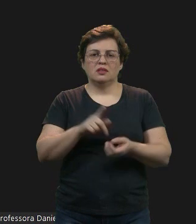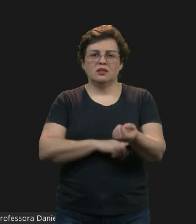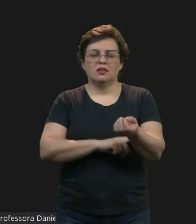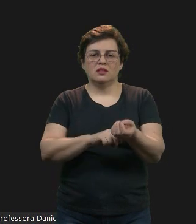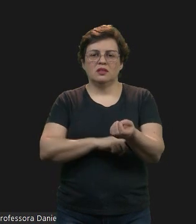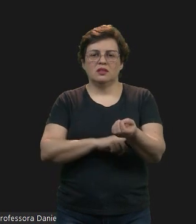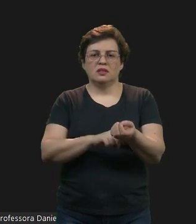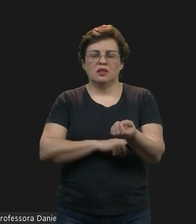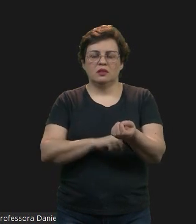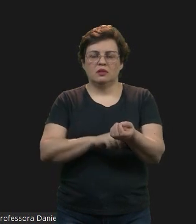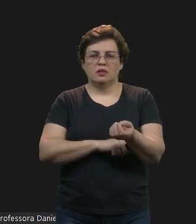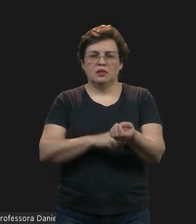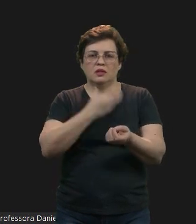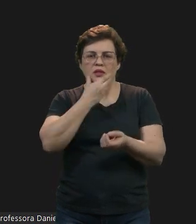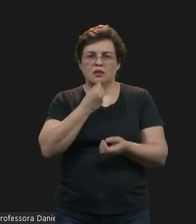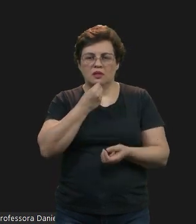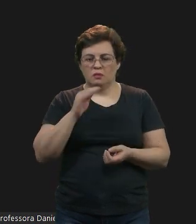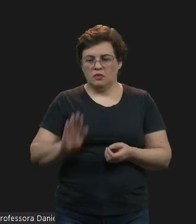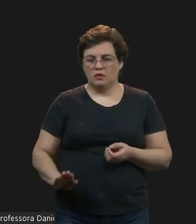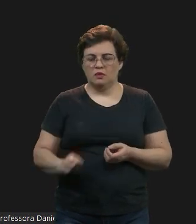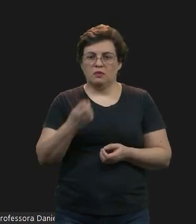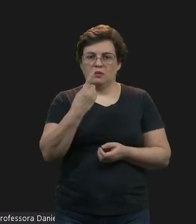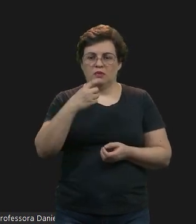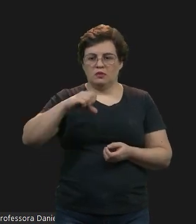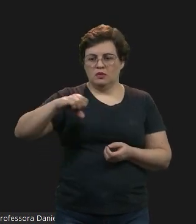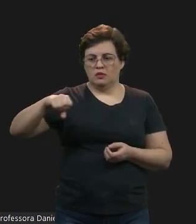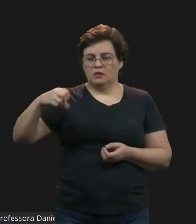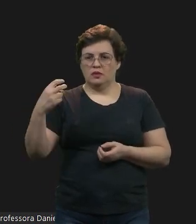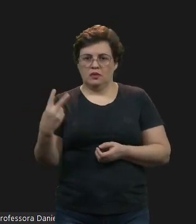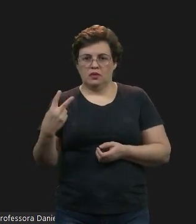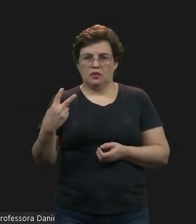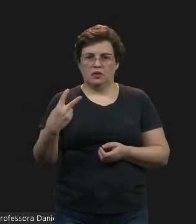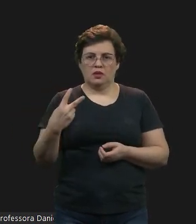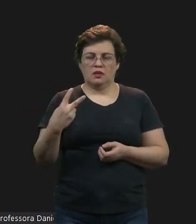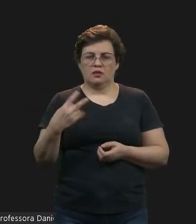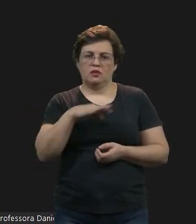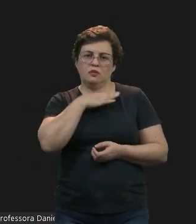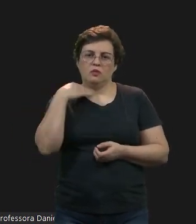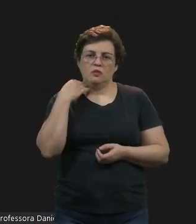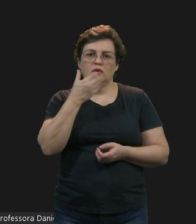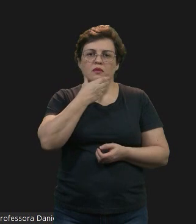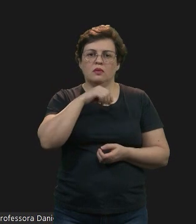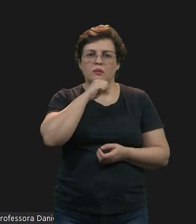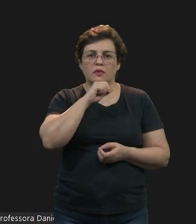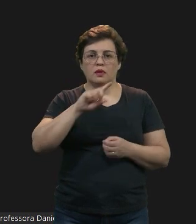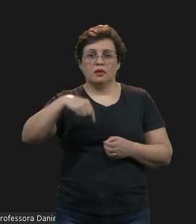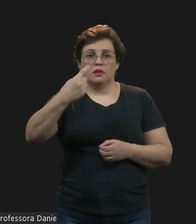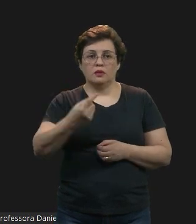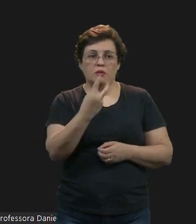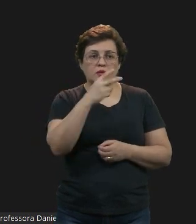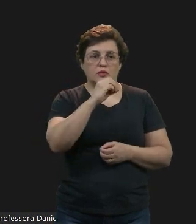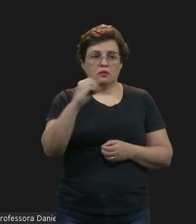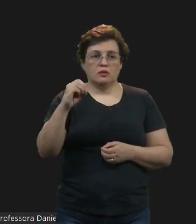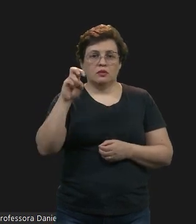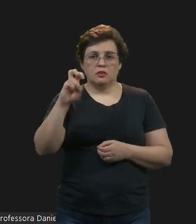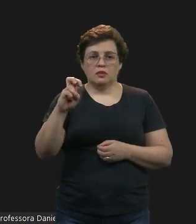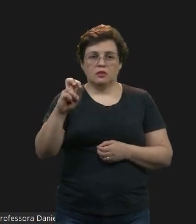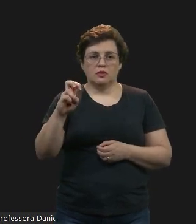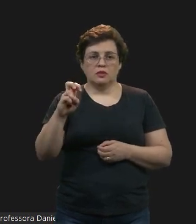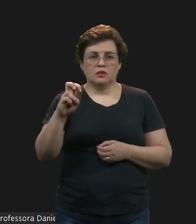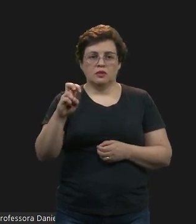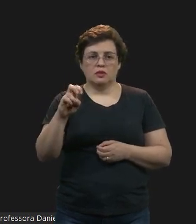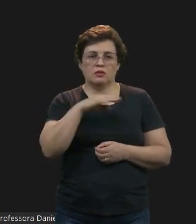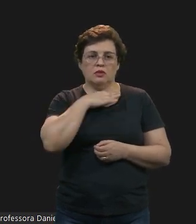Em 1992, perdeu seu pai. Em 2005, perdeu sua maior referência, sua mãe